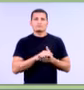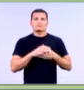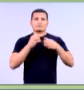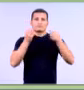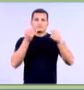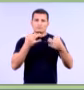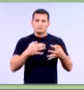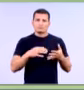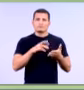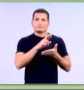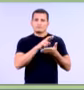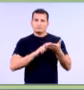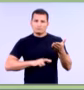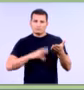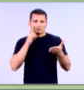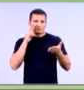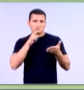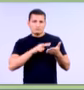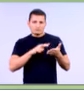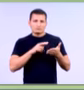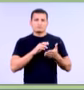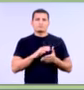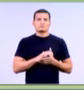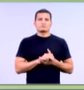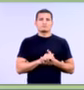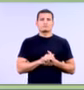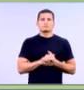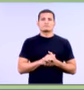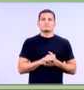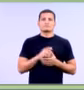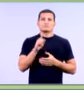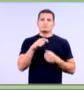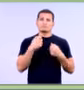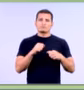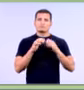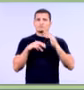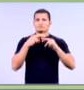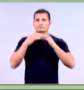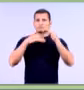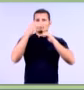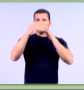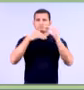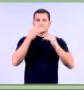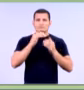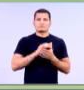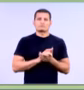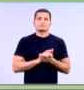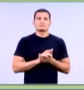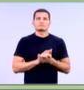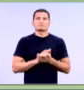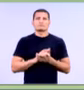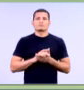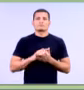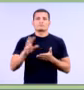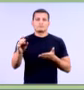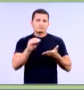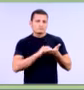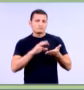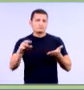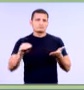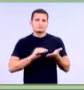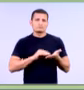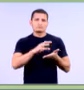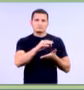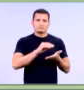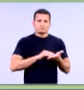preparar esse relatório, observar a situação para que você possa desenvolvê-lo, coletar os dados desse material para